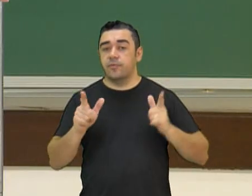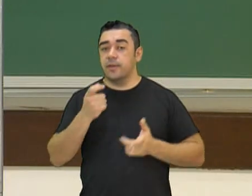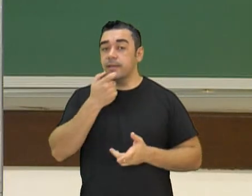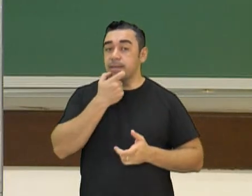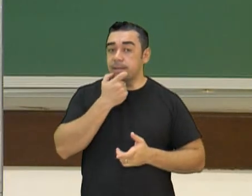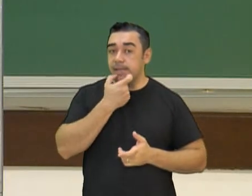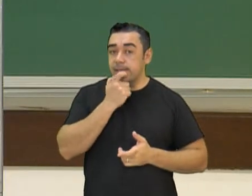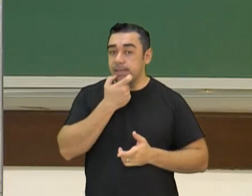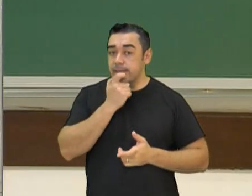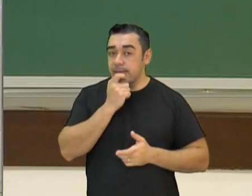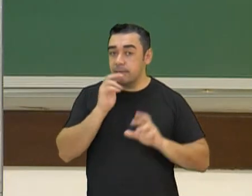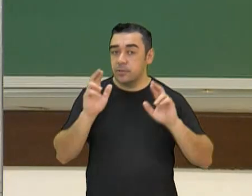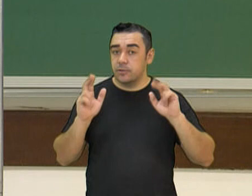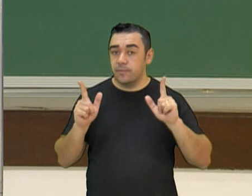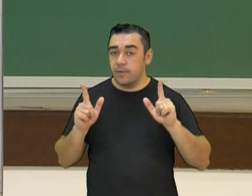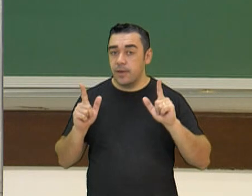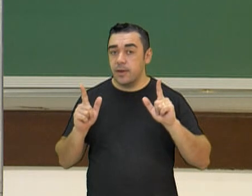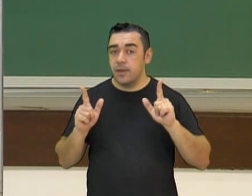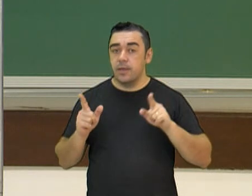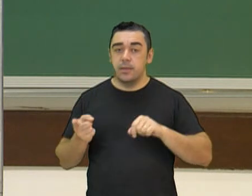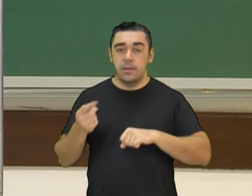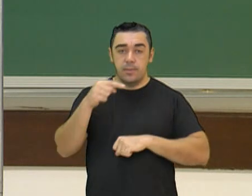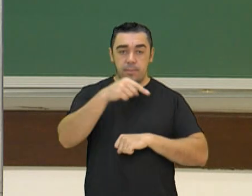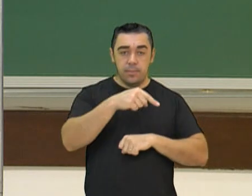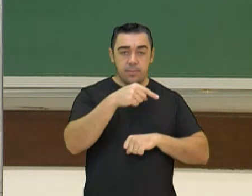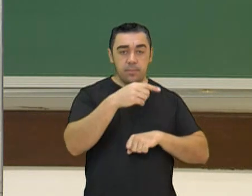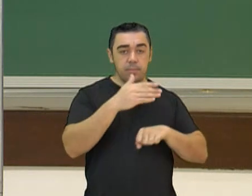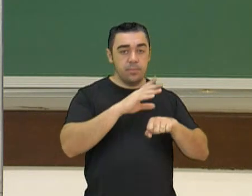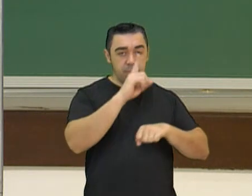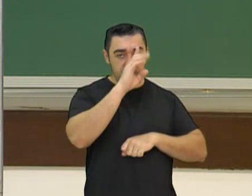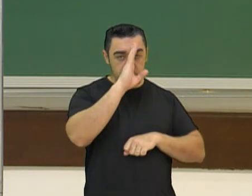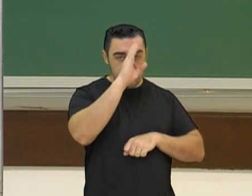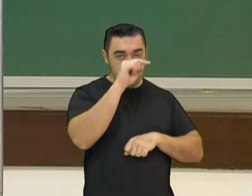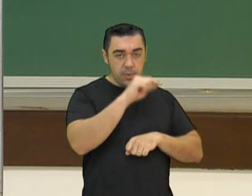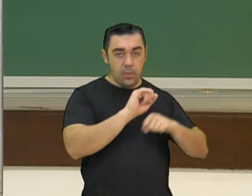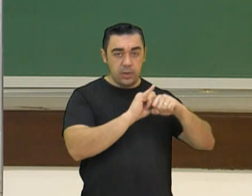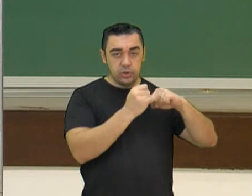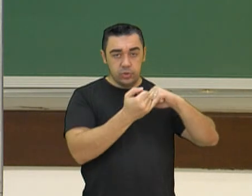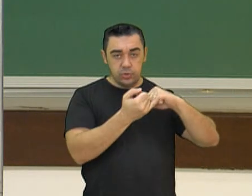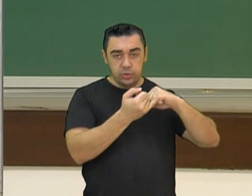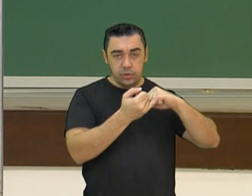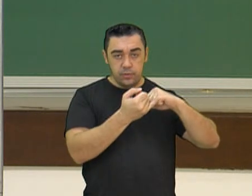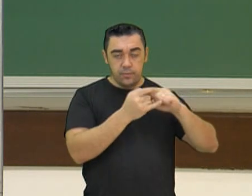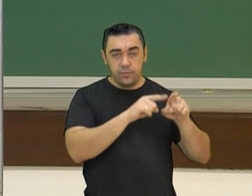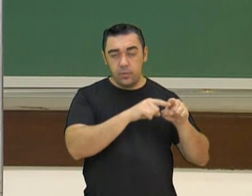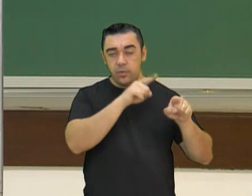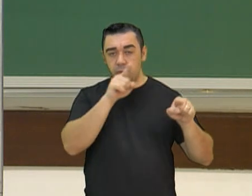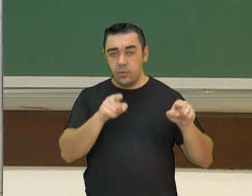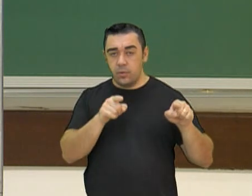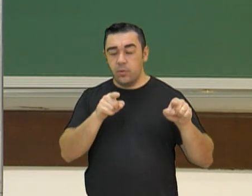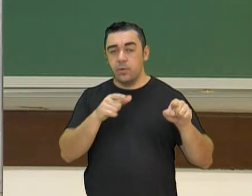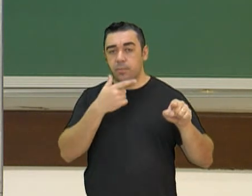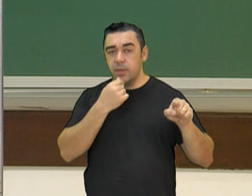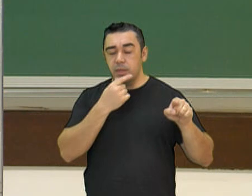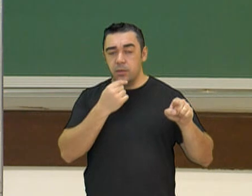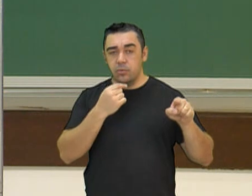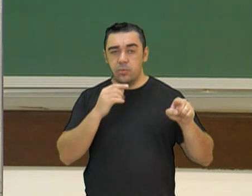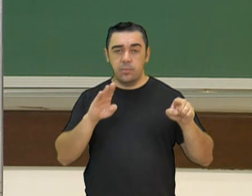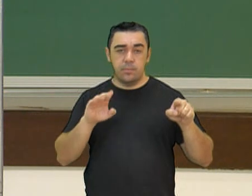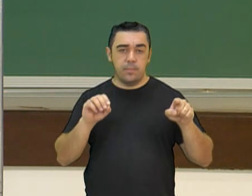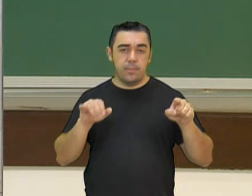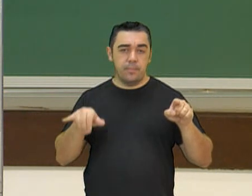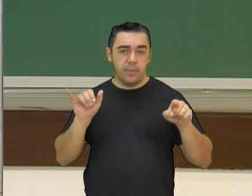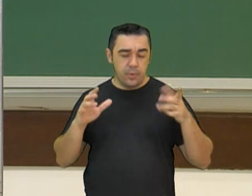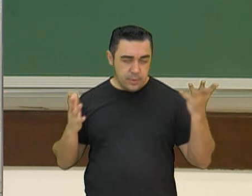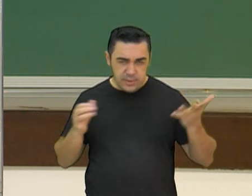eu digo beautiful boy. Né? Então, vem primeiro o adjetivo, beautiful, para a palavra bonito, e boy,